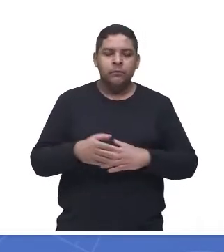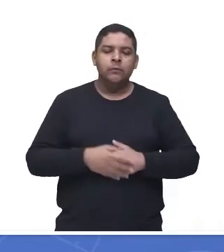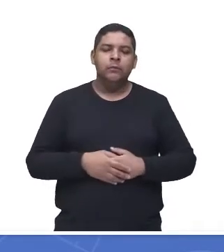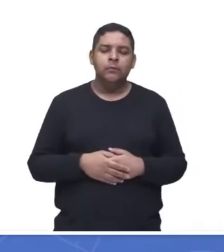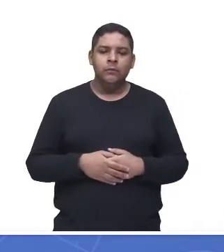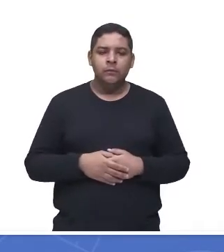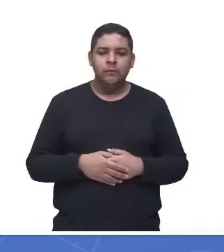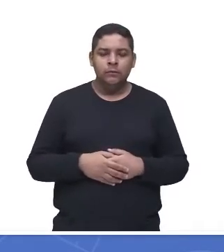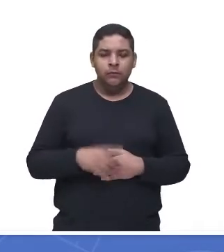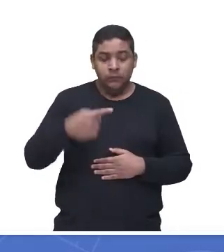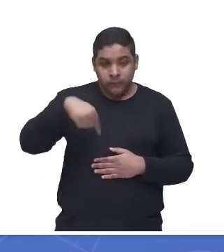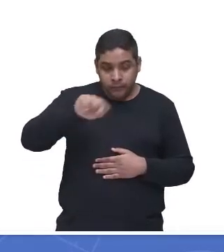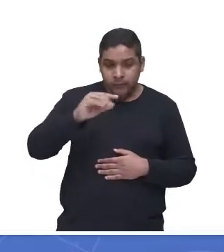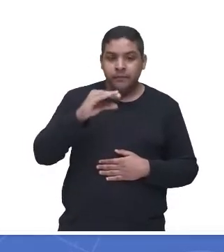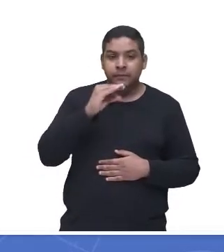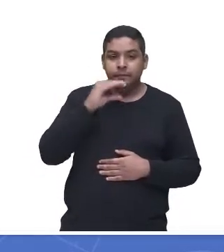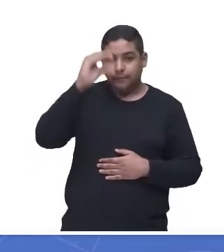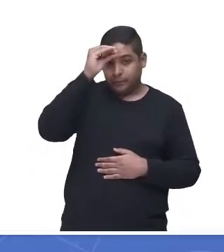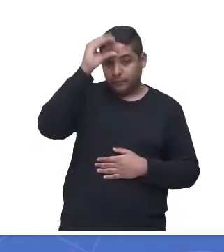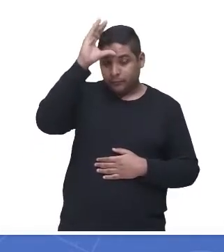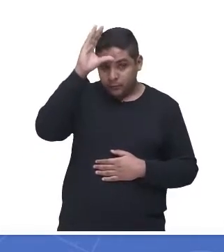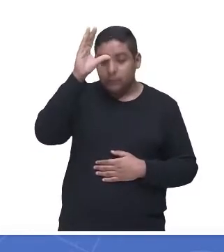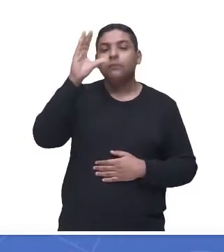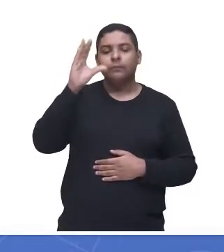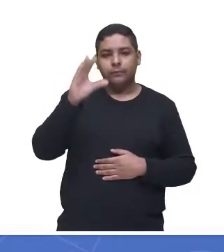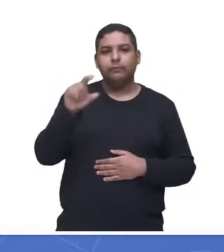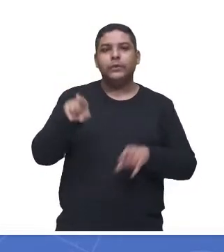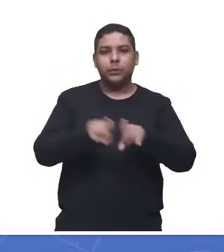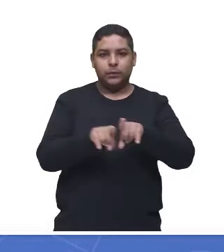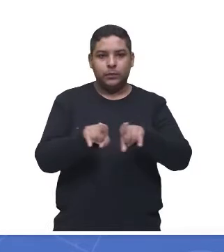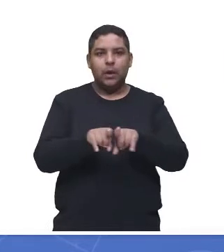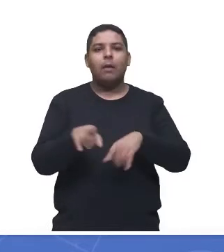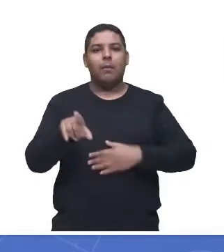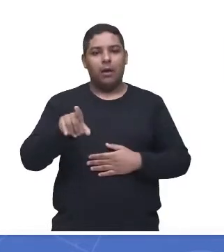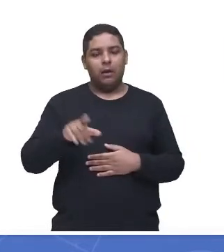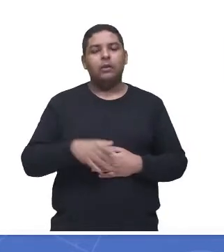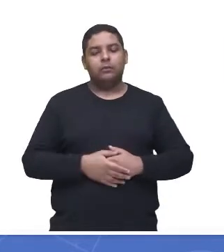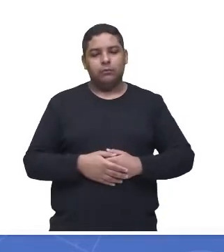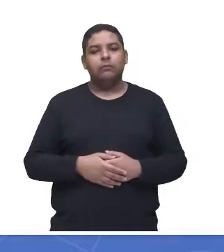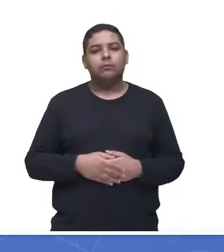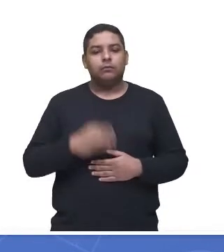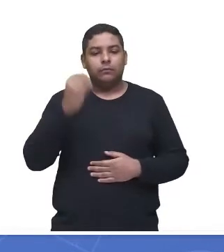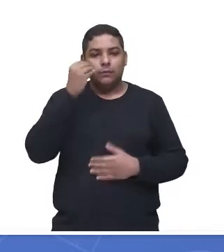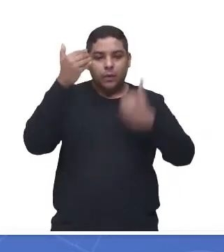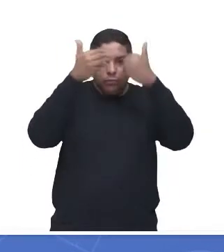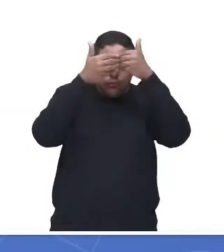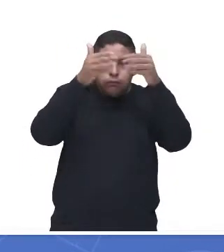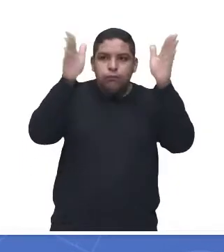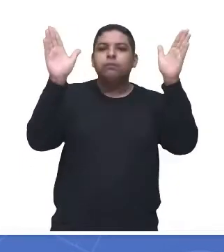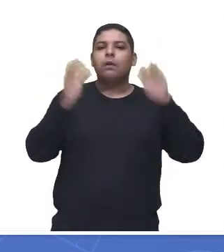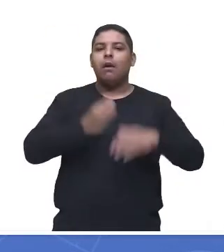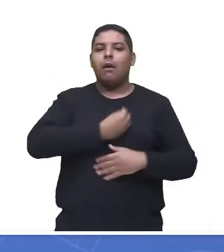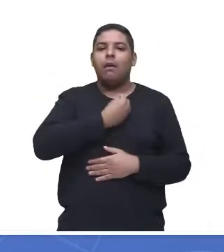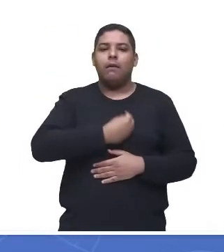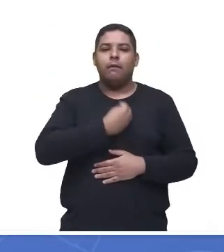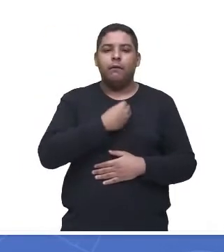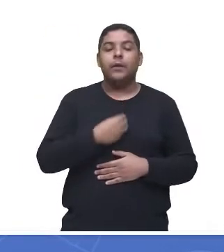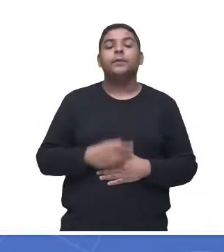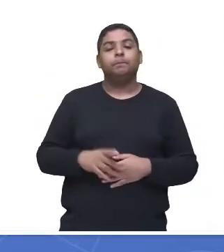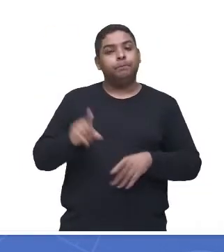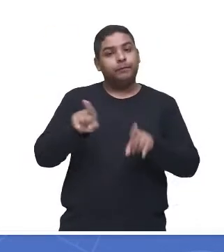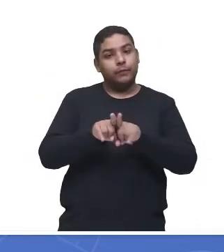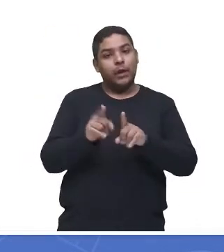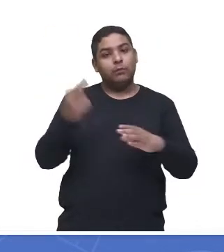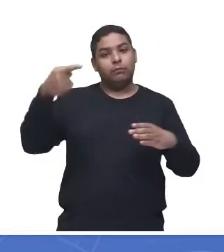ele abre a porta para os conhecimentos, né, da vida. E aí nós temos o conhecimento, que é um conhecimento já mais